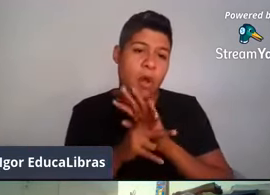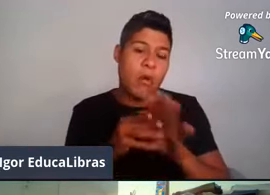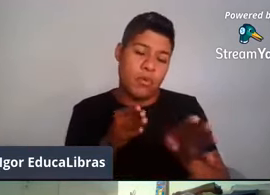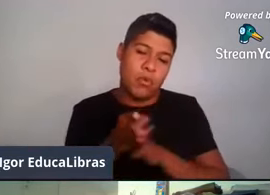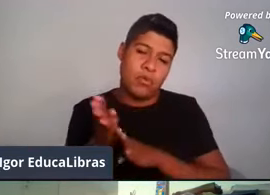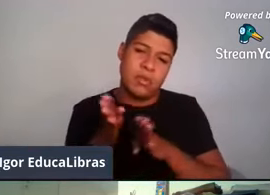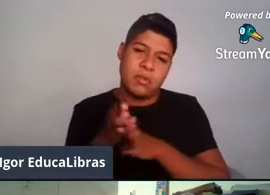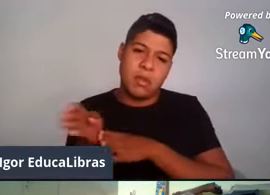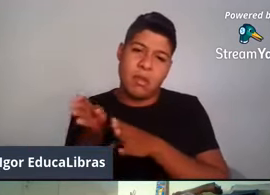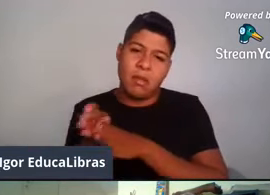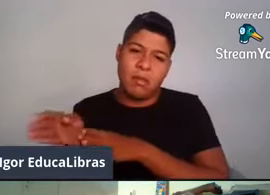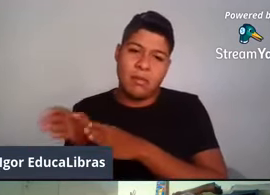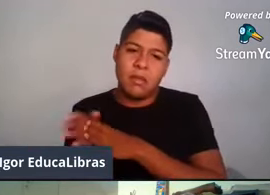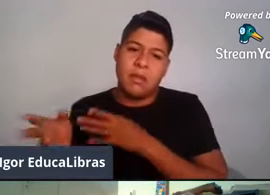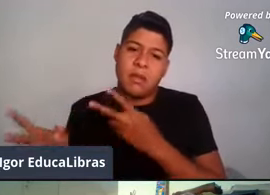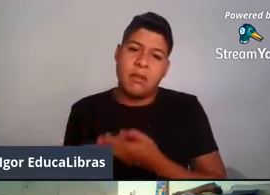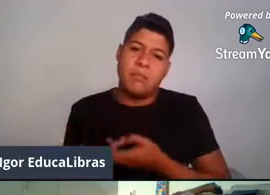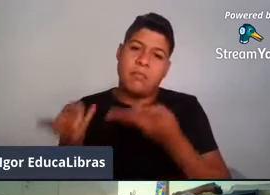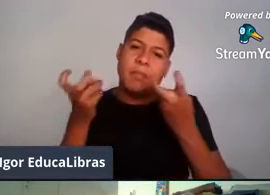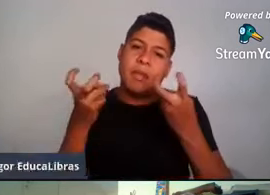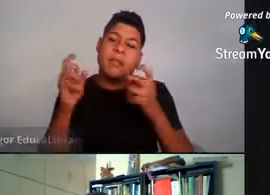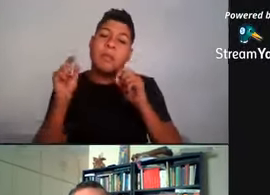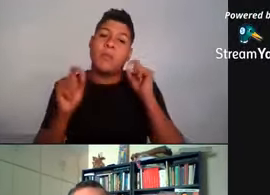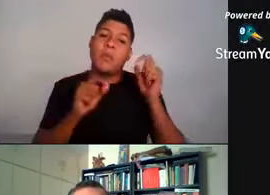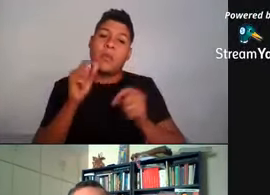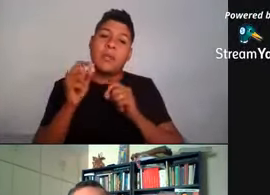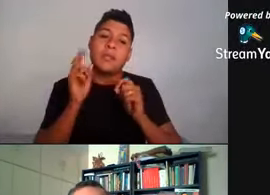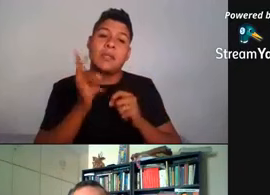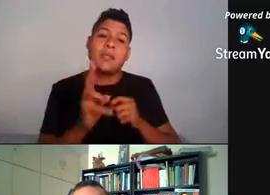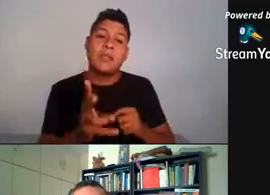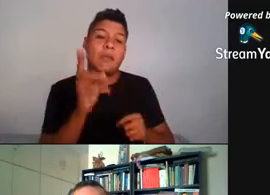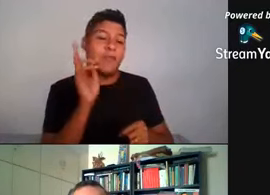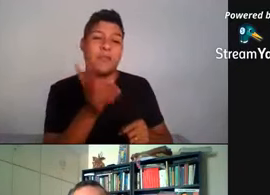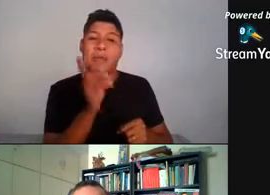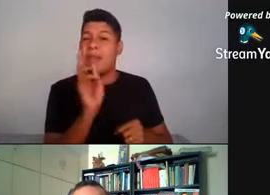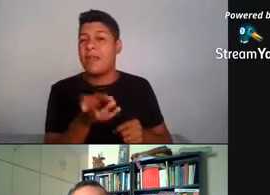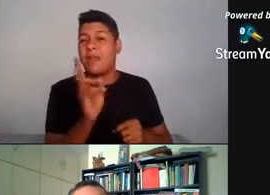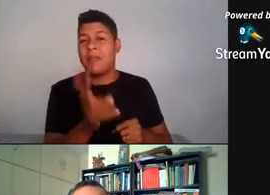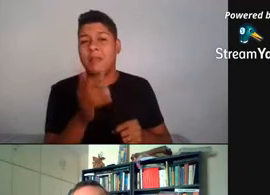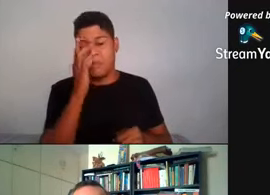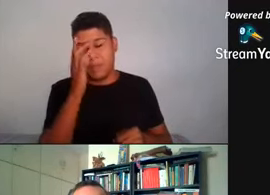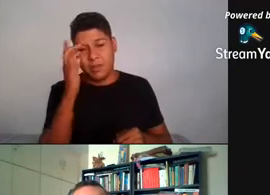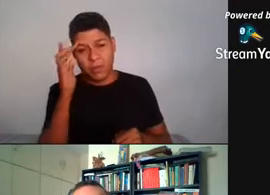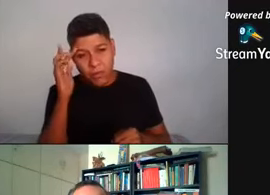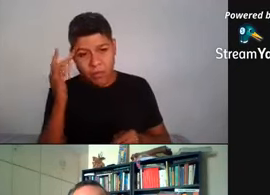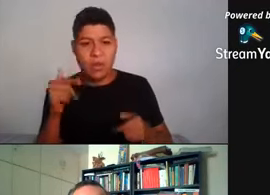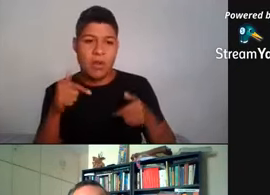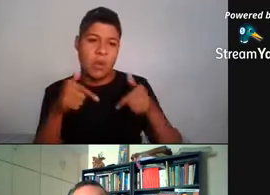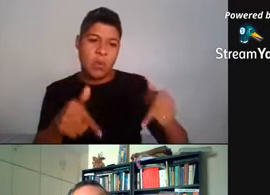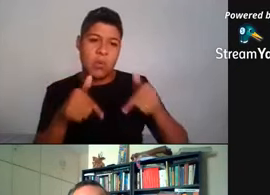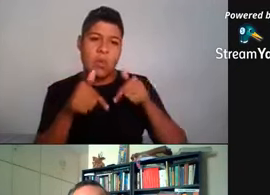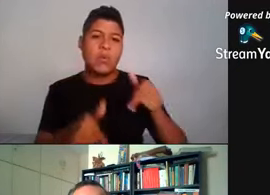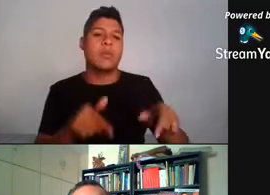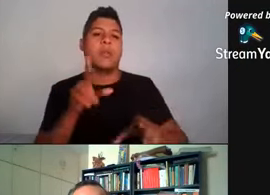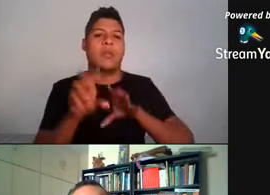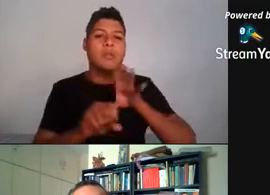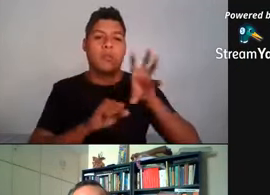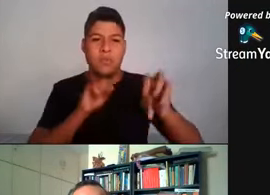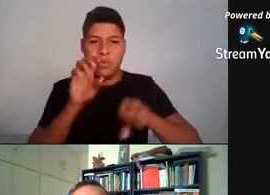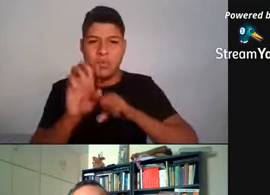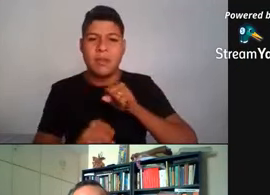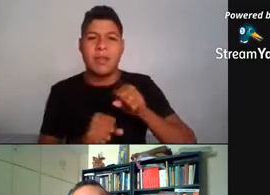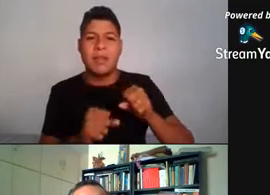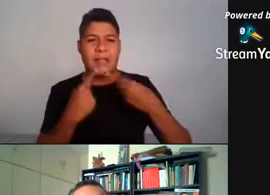gente já percebe isso, são sempre as mesmas pessoas correndo atrás, buscando,